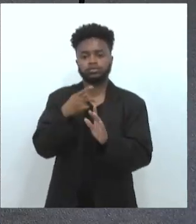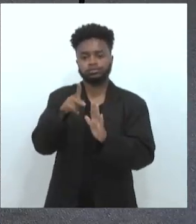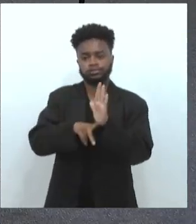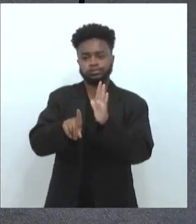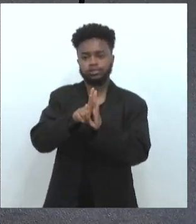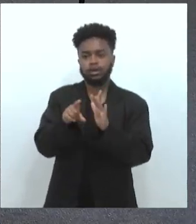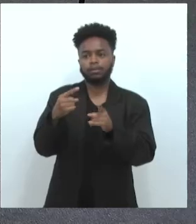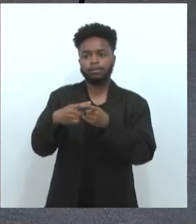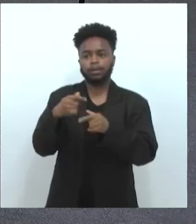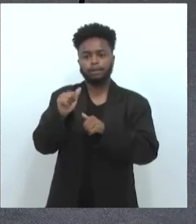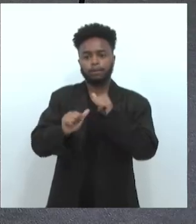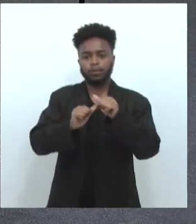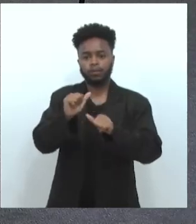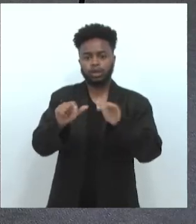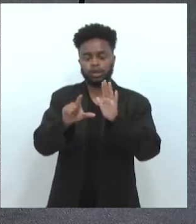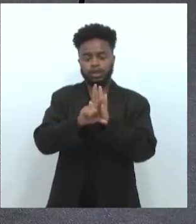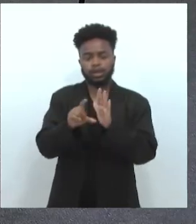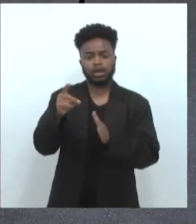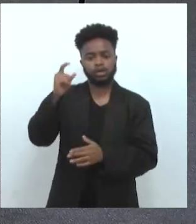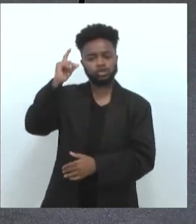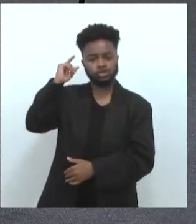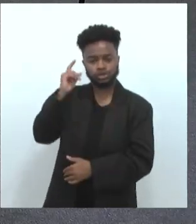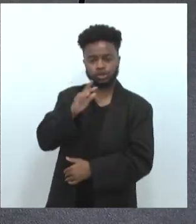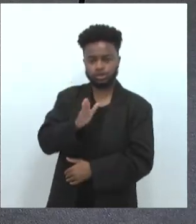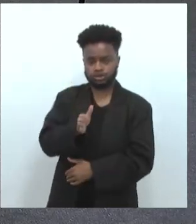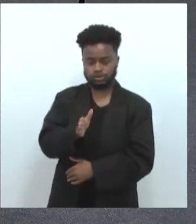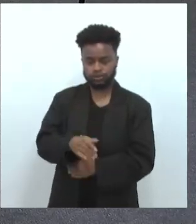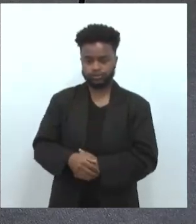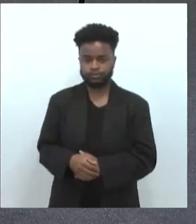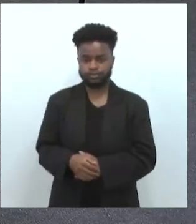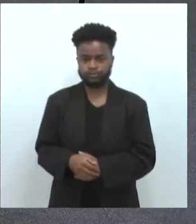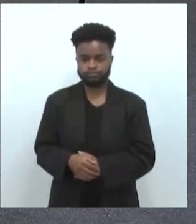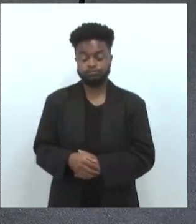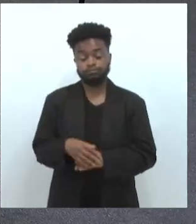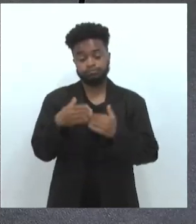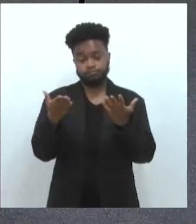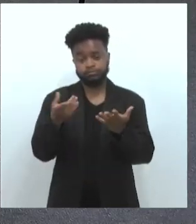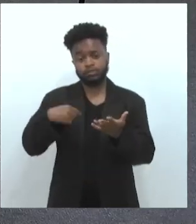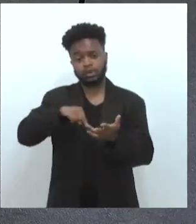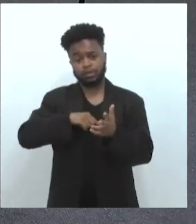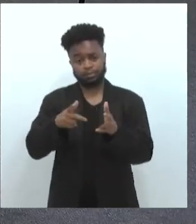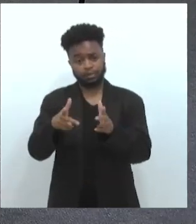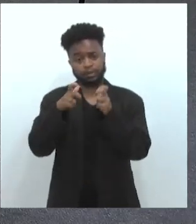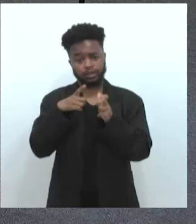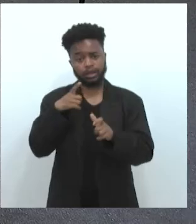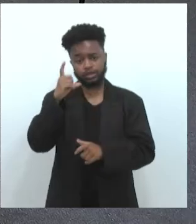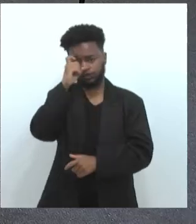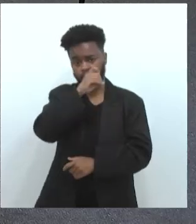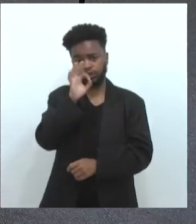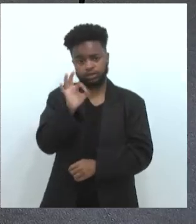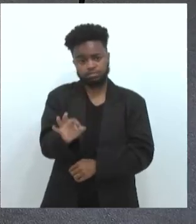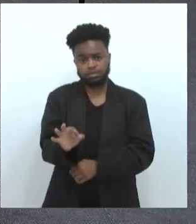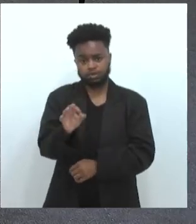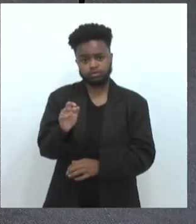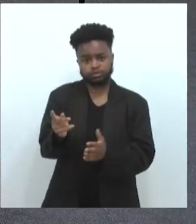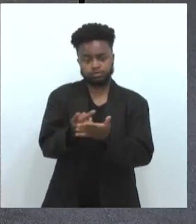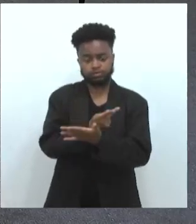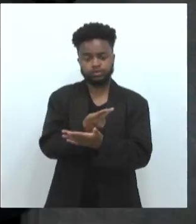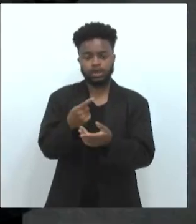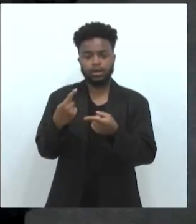está modificando uma lei antiga, né? E que a gente viu a dificuldade dela ser aplicada.